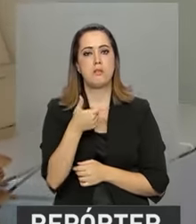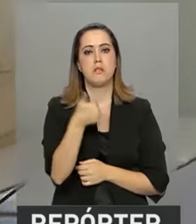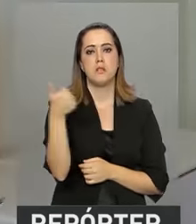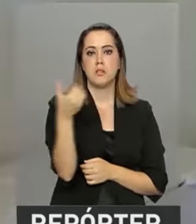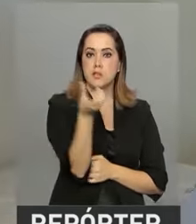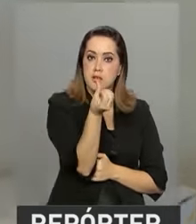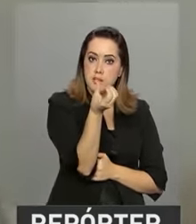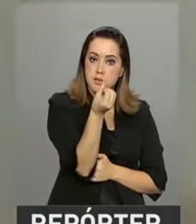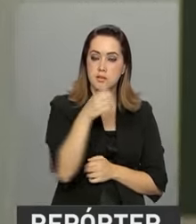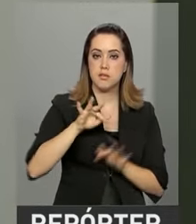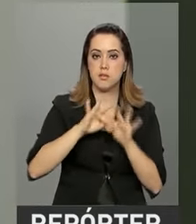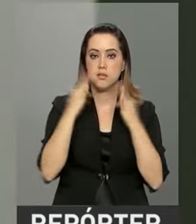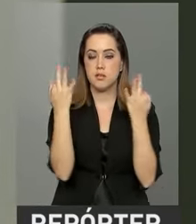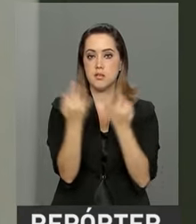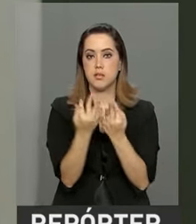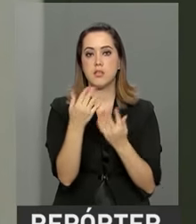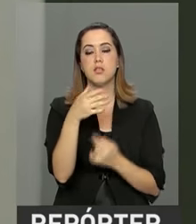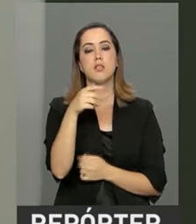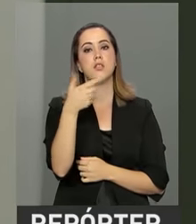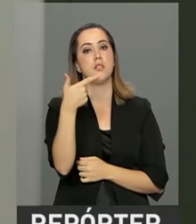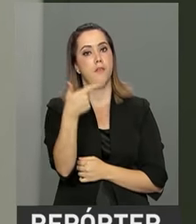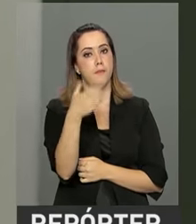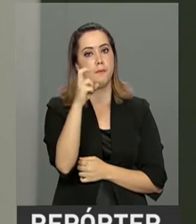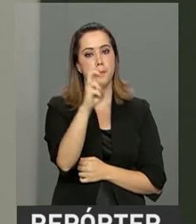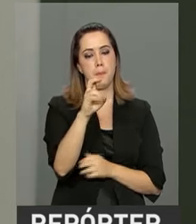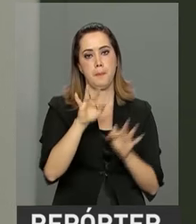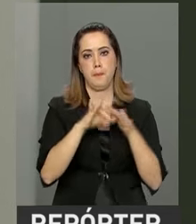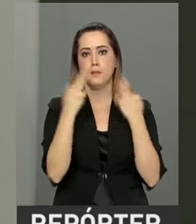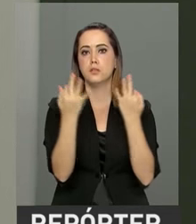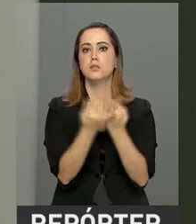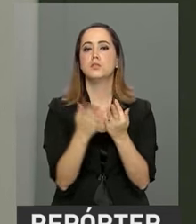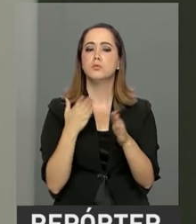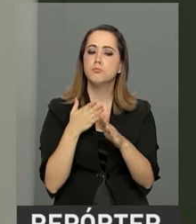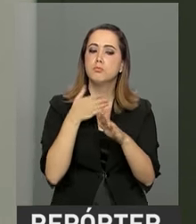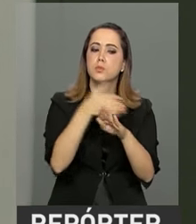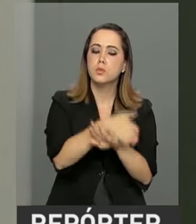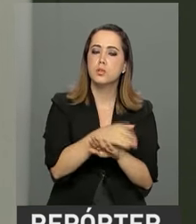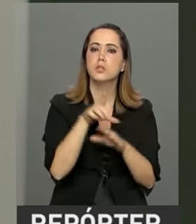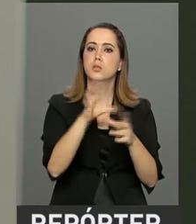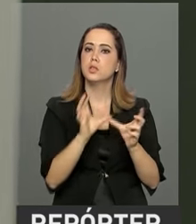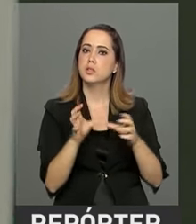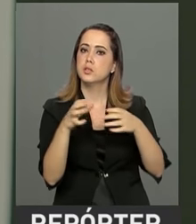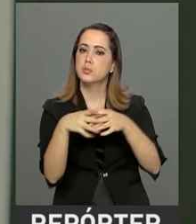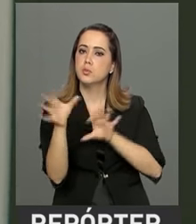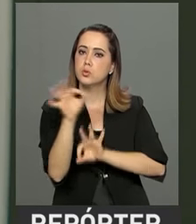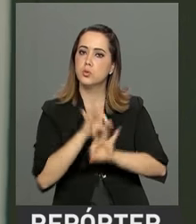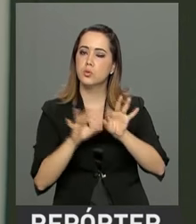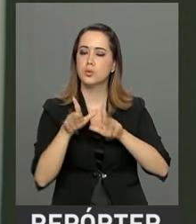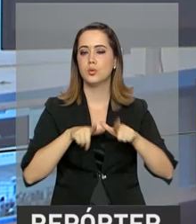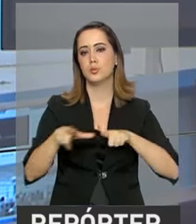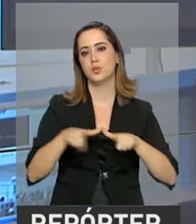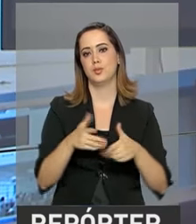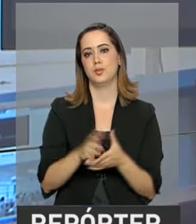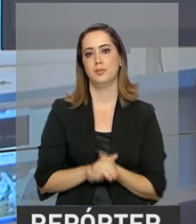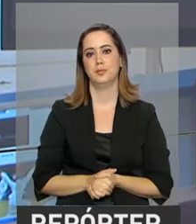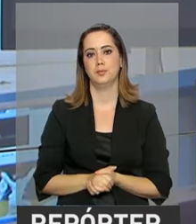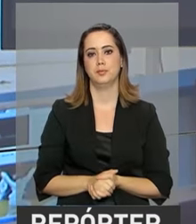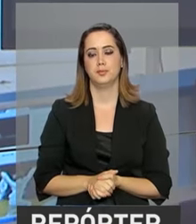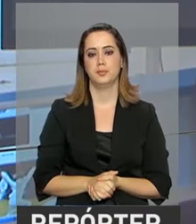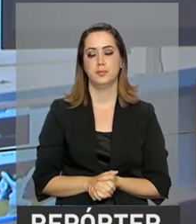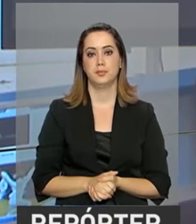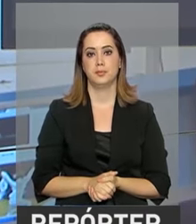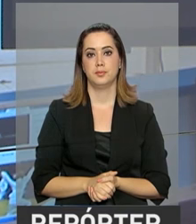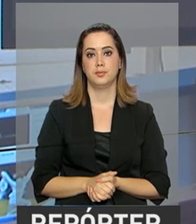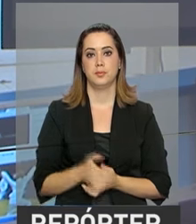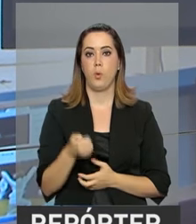famílias. Dessas, 25 participam da cooperativa. De Formosa, em Goiás, Ney Pereira.